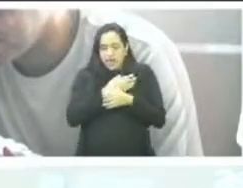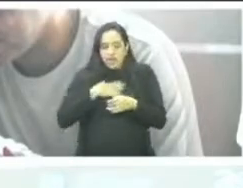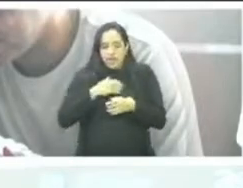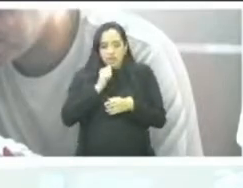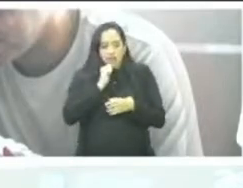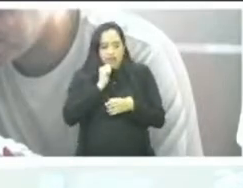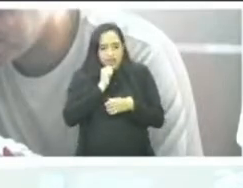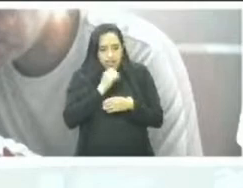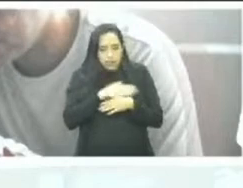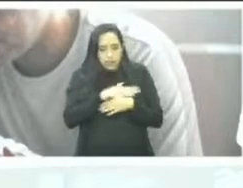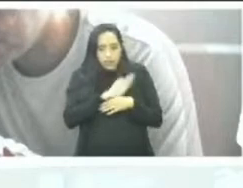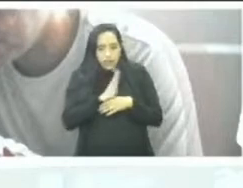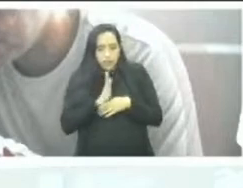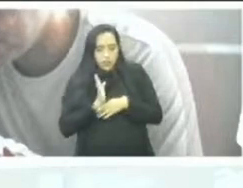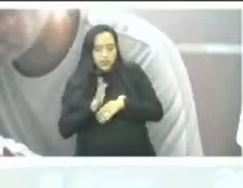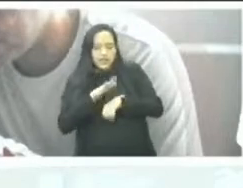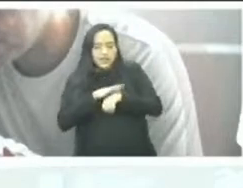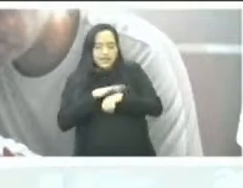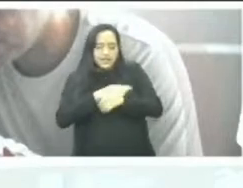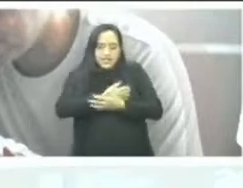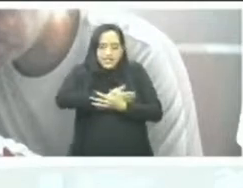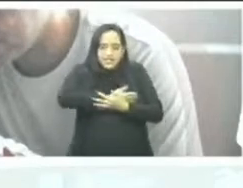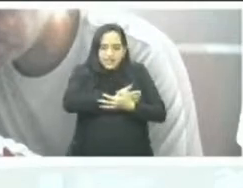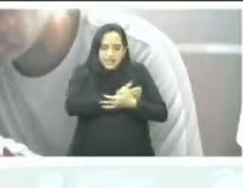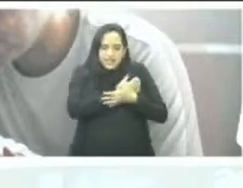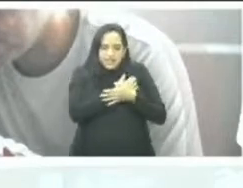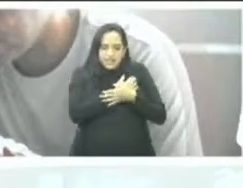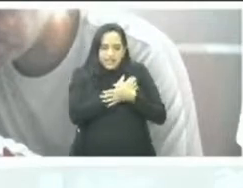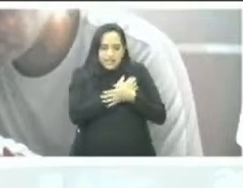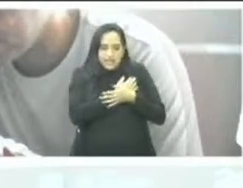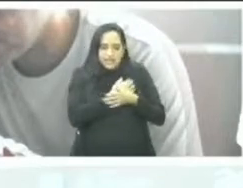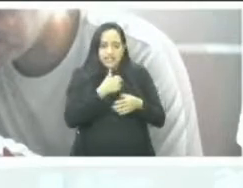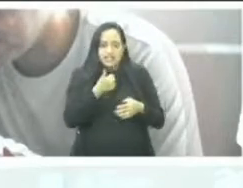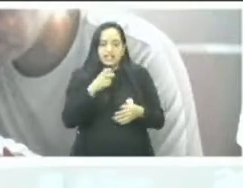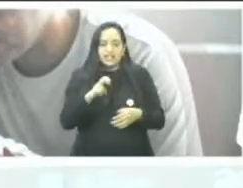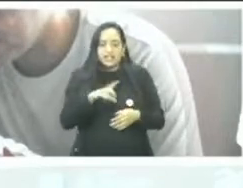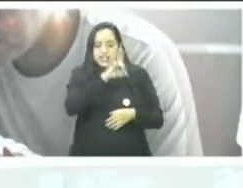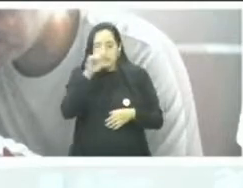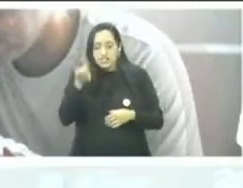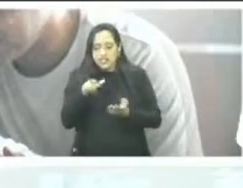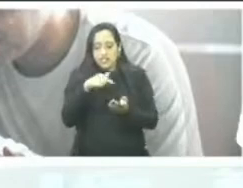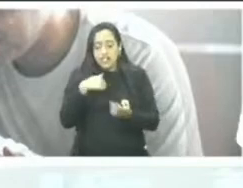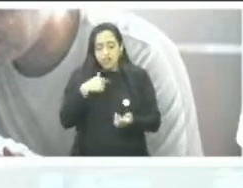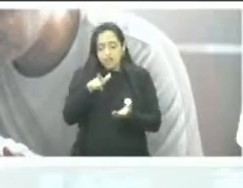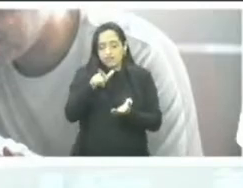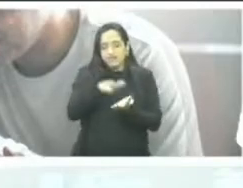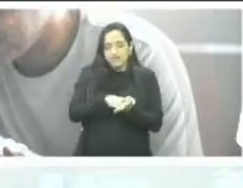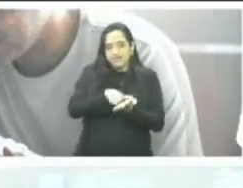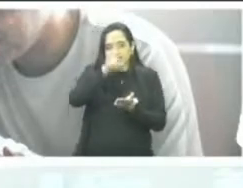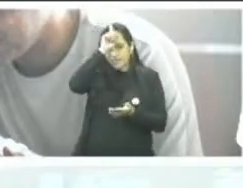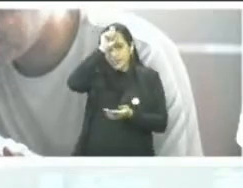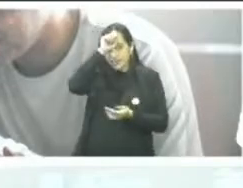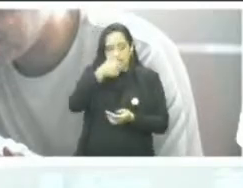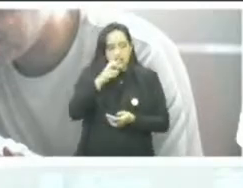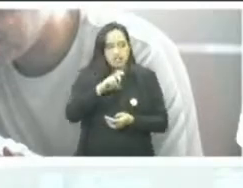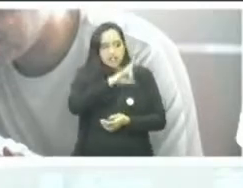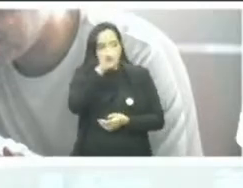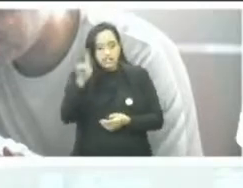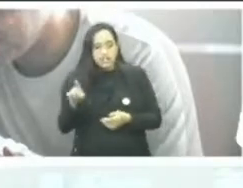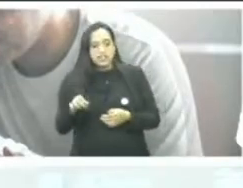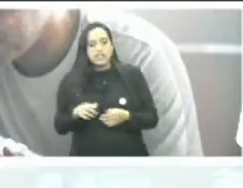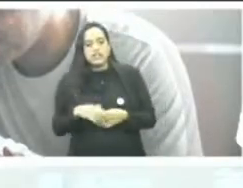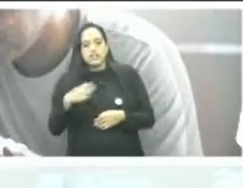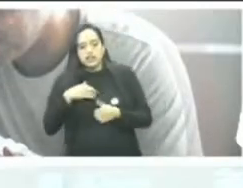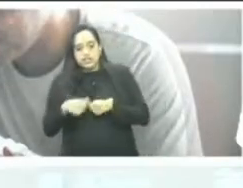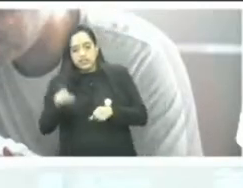um bom tempo com a Liz, porque, por conta da minha condição de saúde, eu fiquei 15 dias internada. Então, ela não estava lá sozinha na UTI, eu também estava no